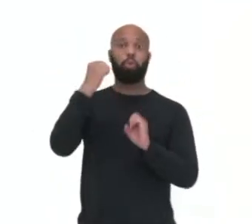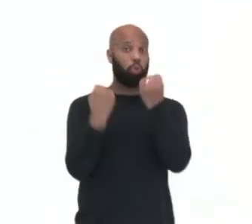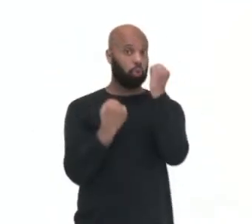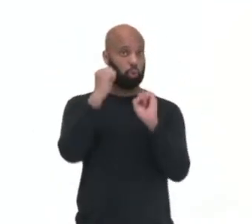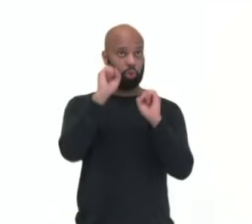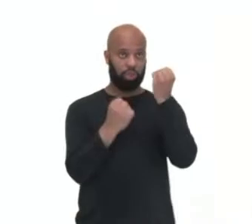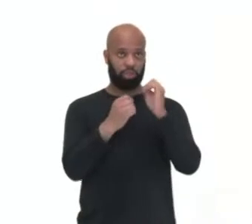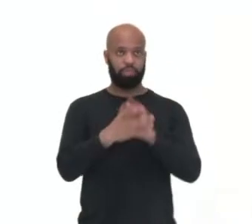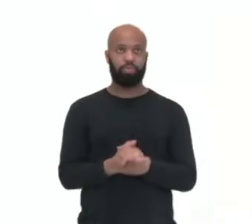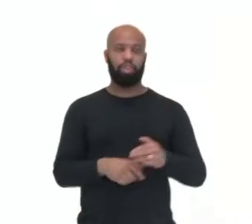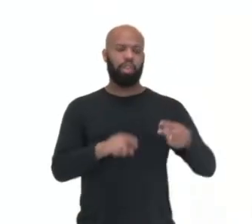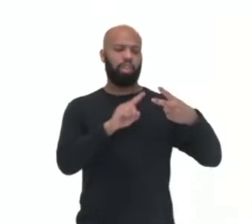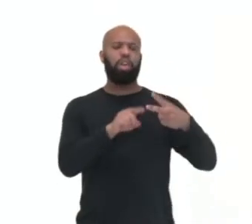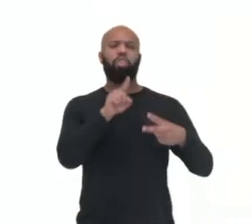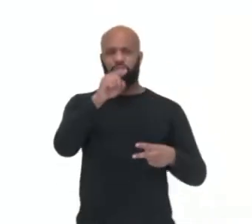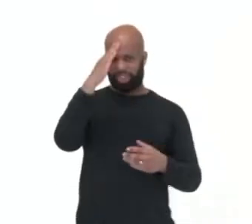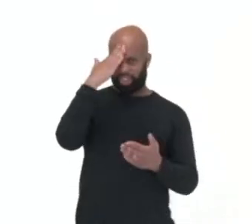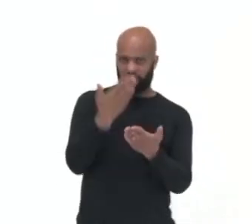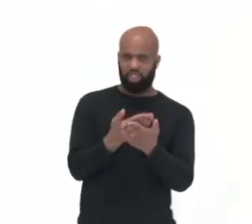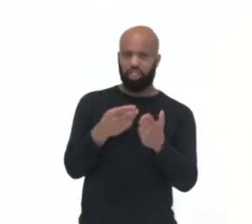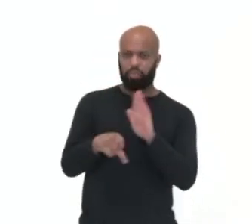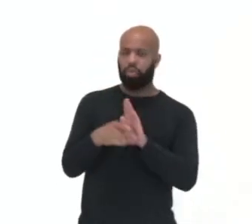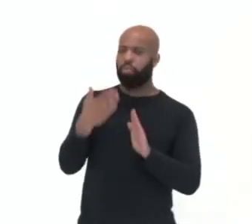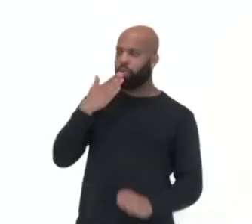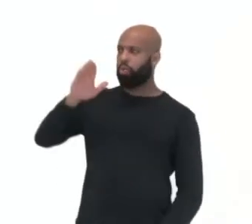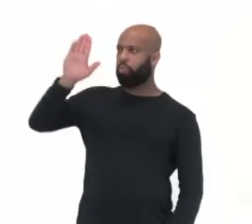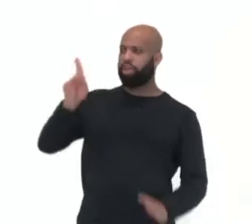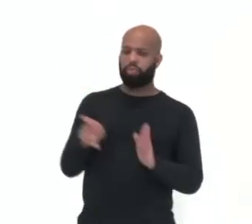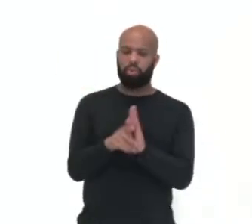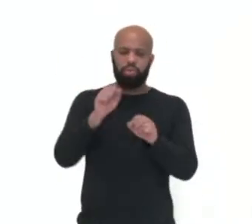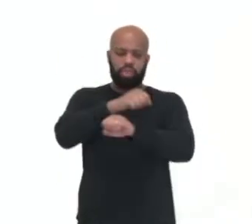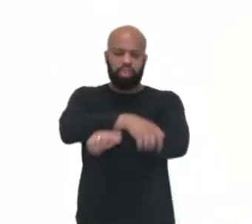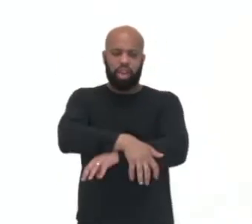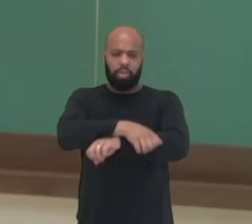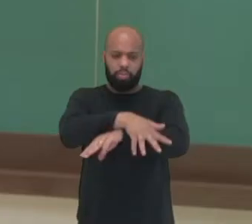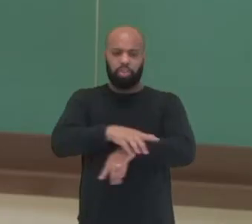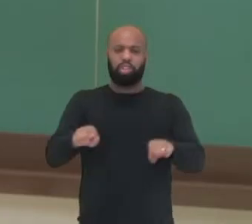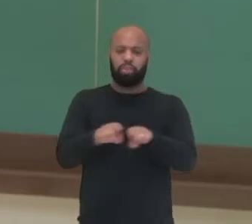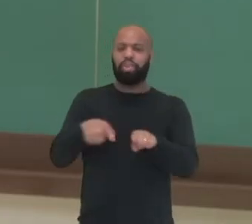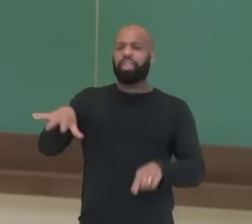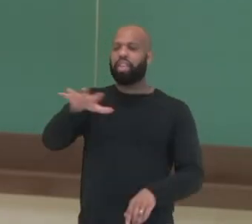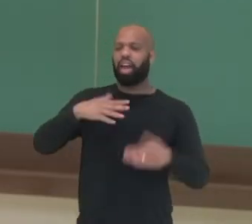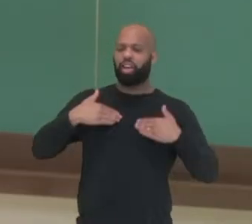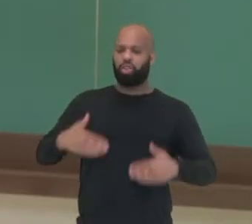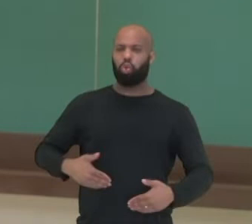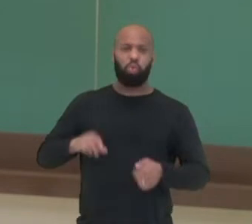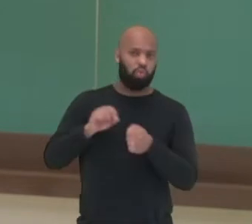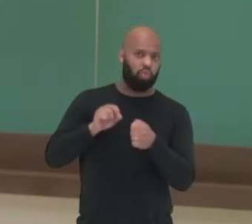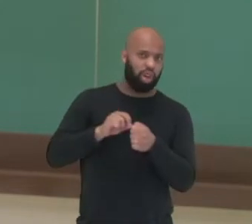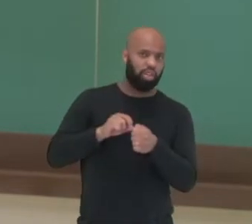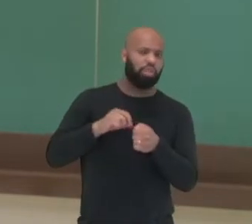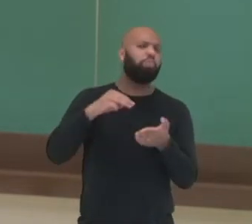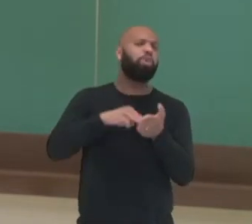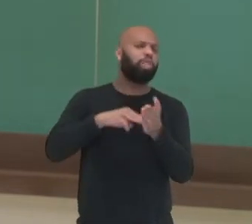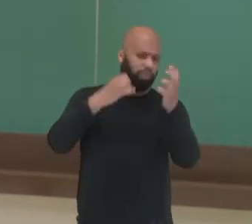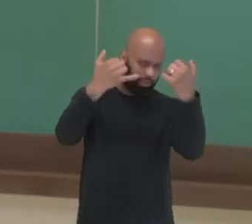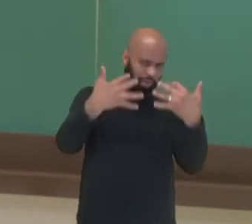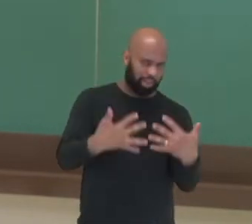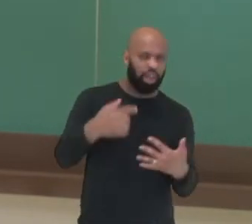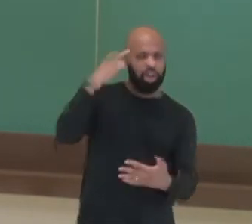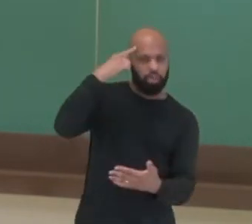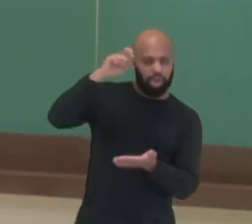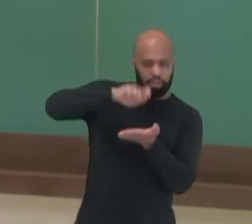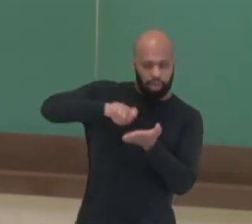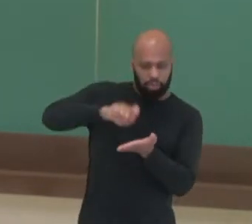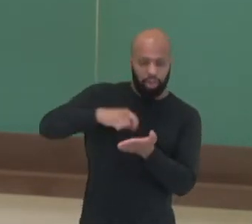ginástica? Você acredita nas promessas feitas pela mídia e pelo mercado do corpo? E por quê? O que você acha?